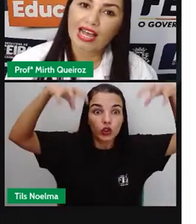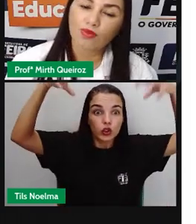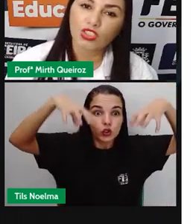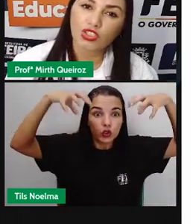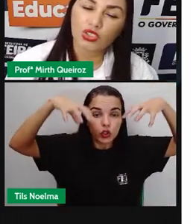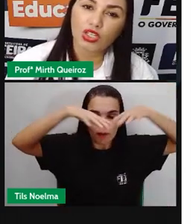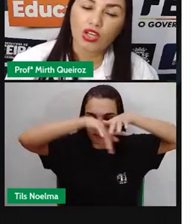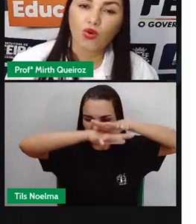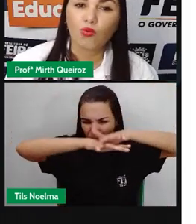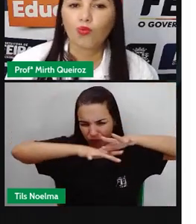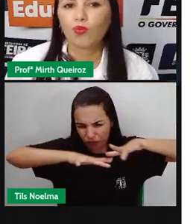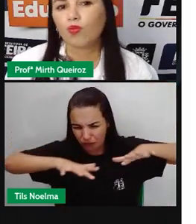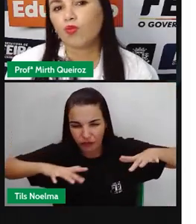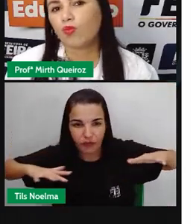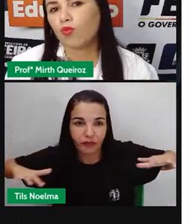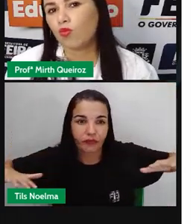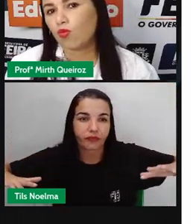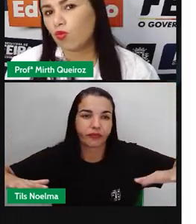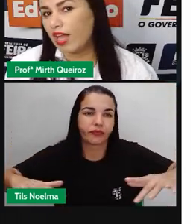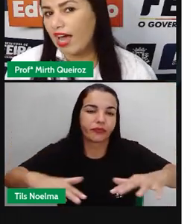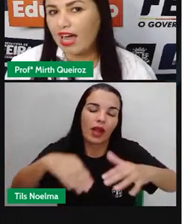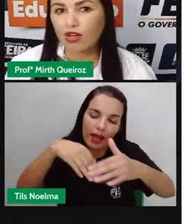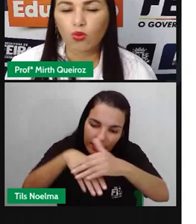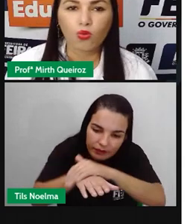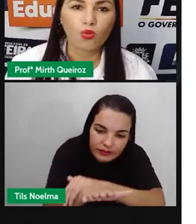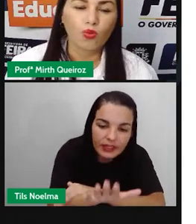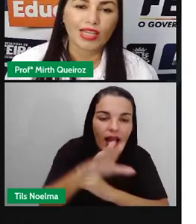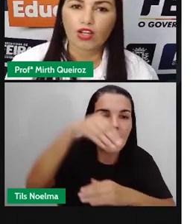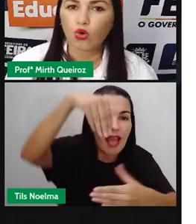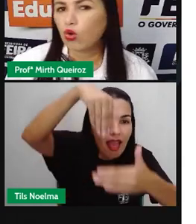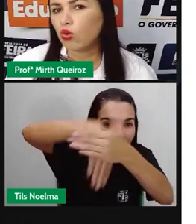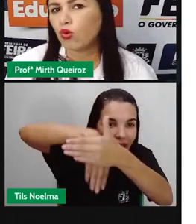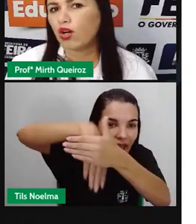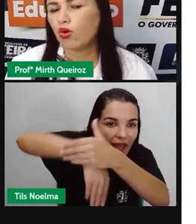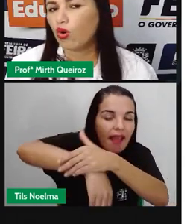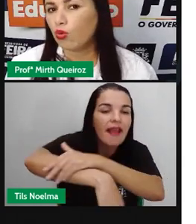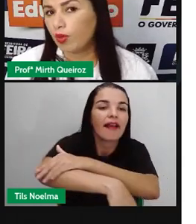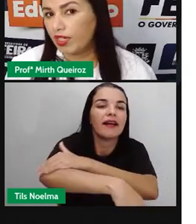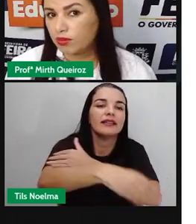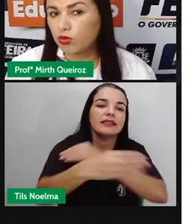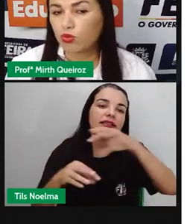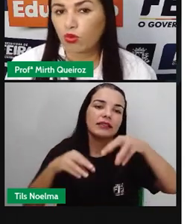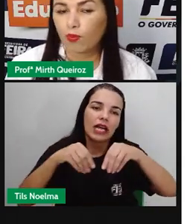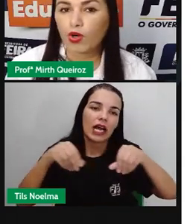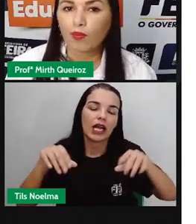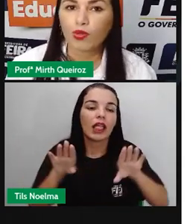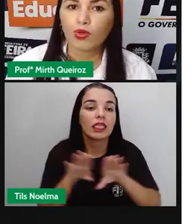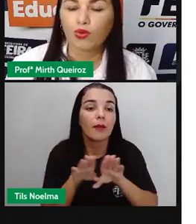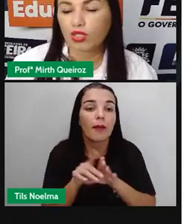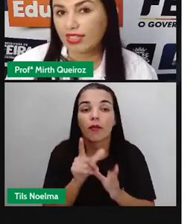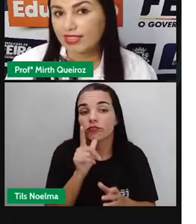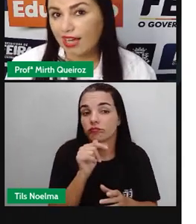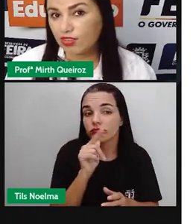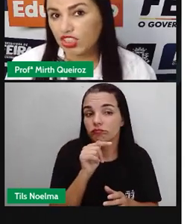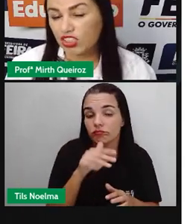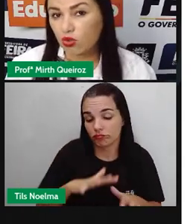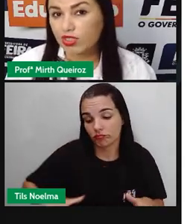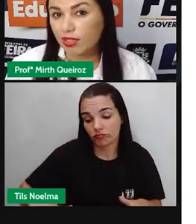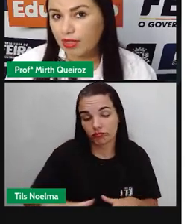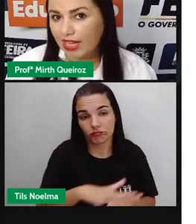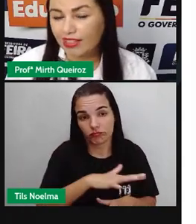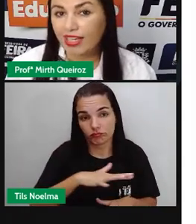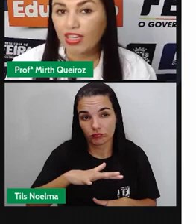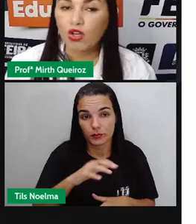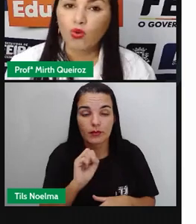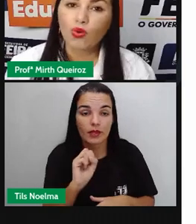retira a água de um lago uma lagoa ou mesmo o próprio rio que essa